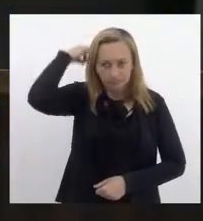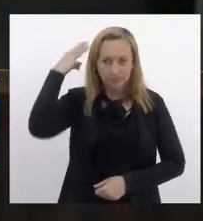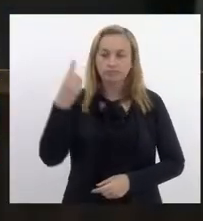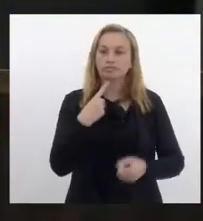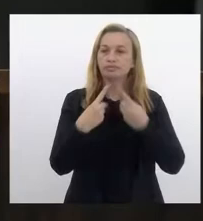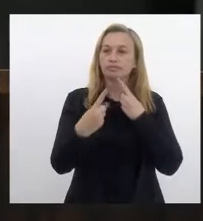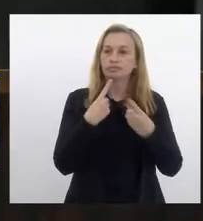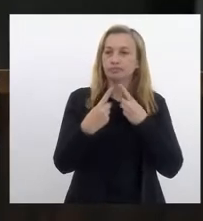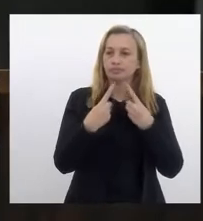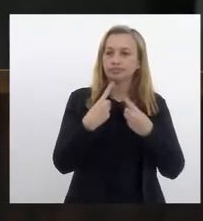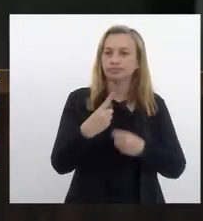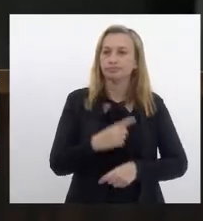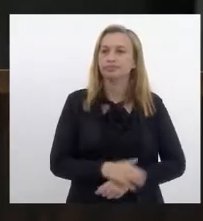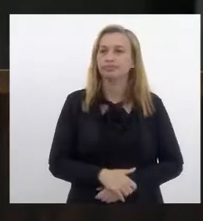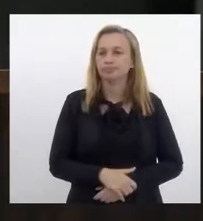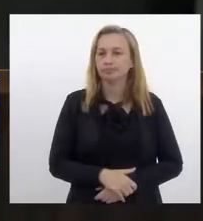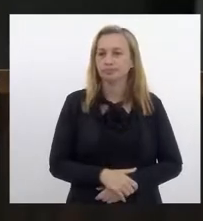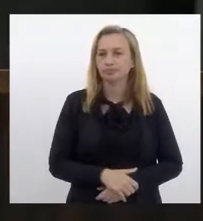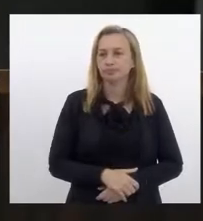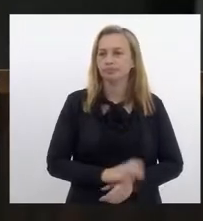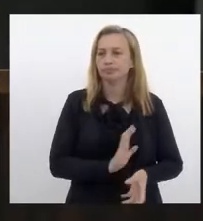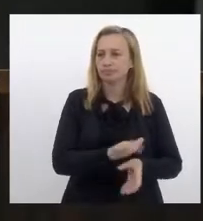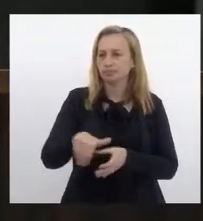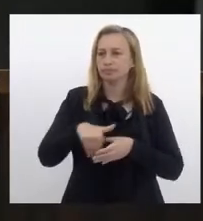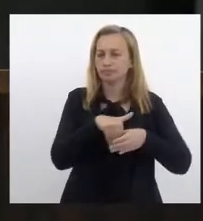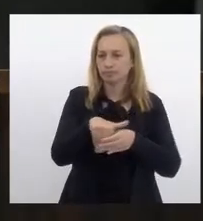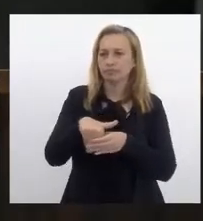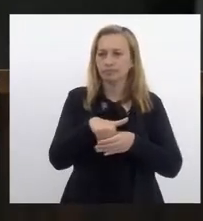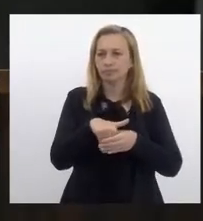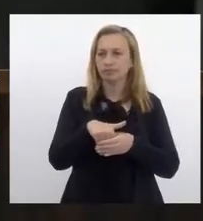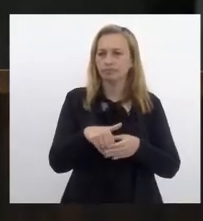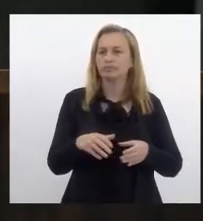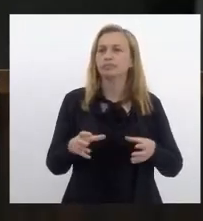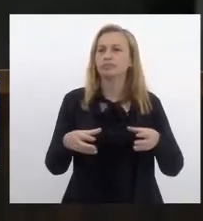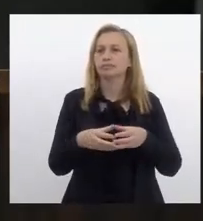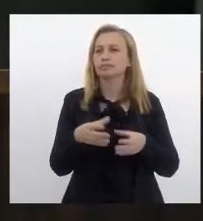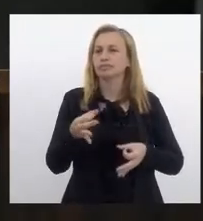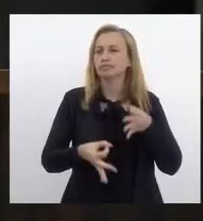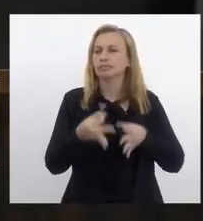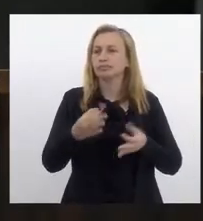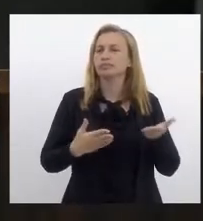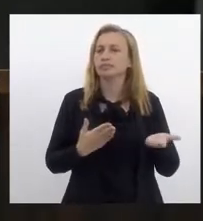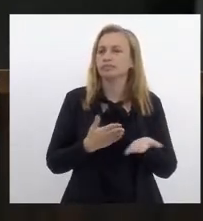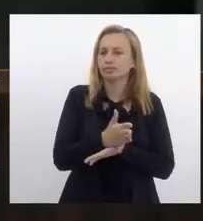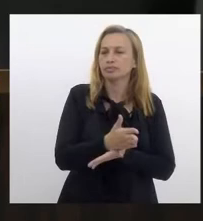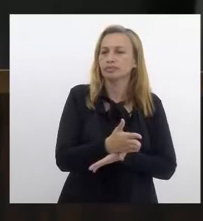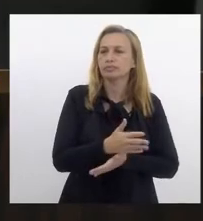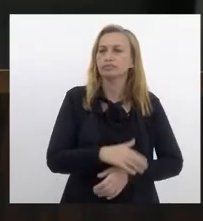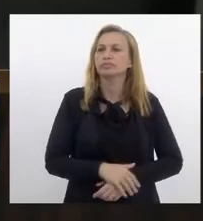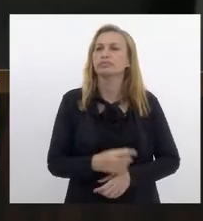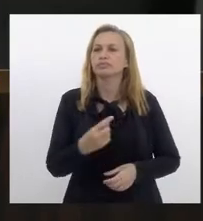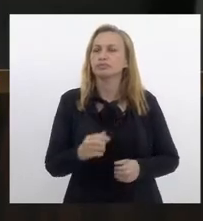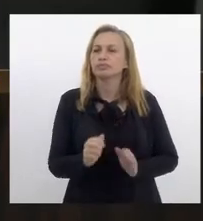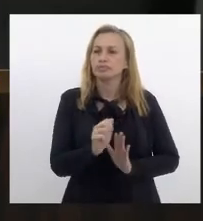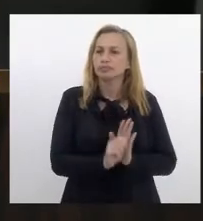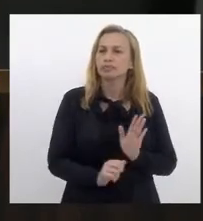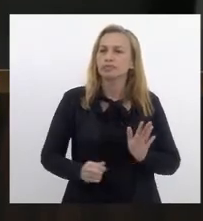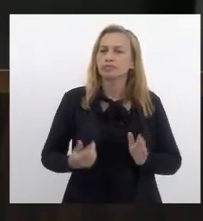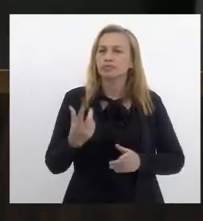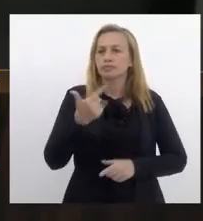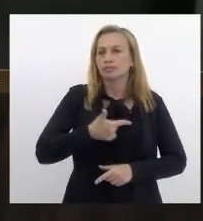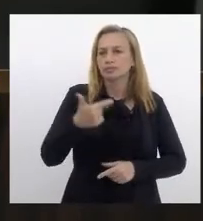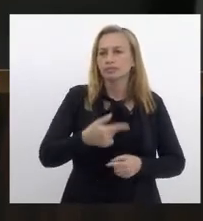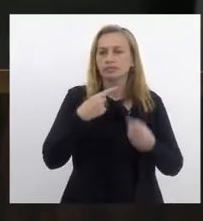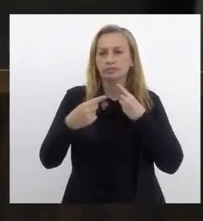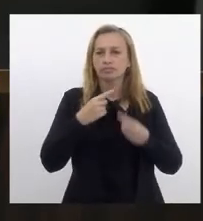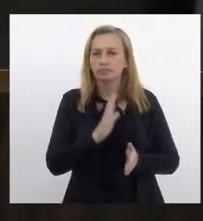pareceres emitidos em votação, parecer da Comissão de Constituição e Justiça, senhores que aprovam nesse como estão aprovados, vai à redação do vencido para a segunda discussão.